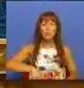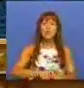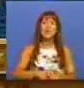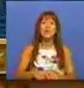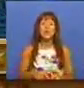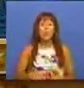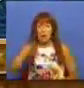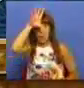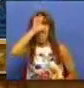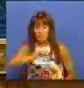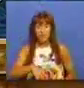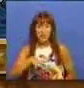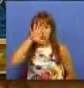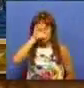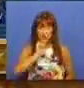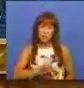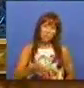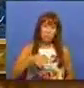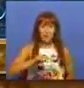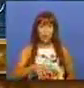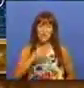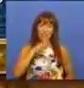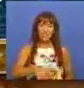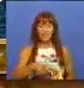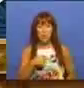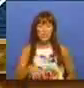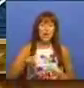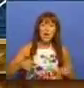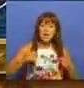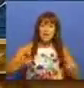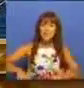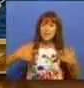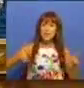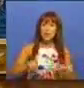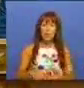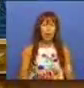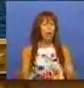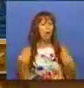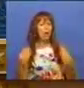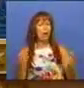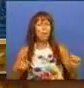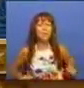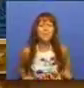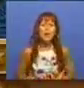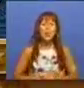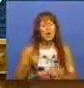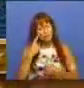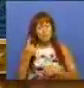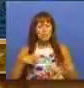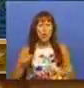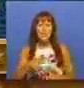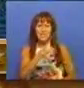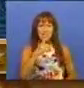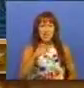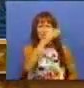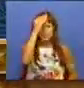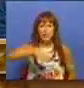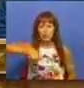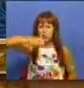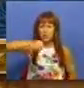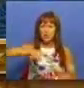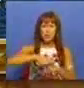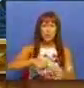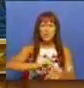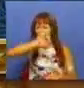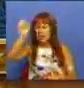que o Ministro do Governo Socialista diz que é uma iniciativa magnífica, que põe em evidência que 60% dos sacos são